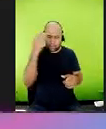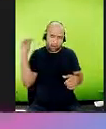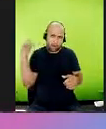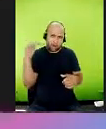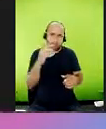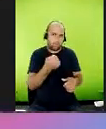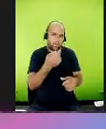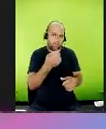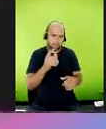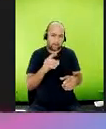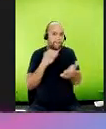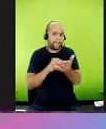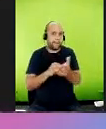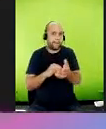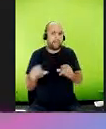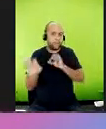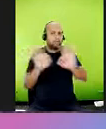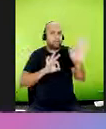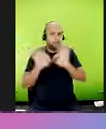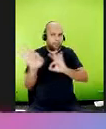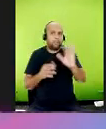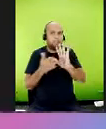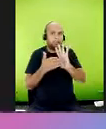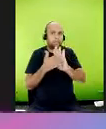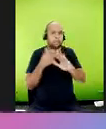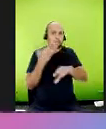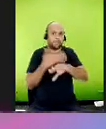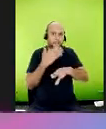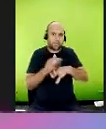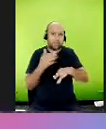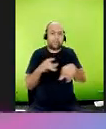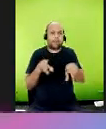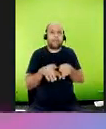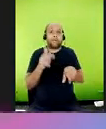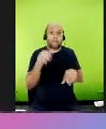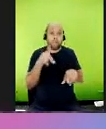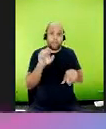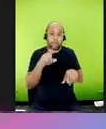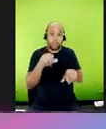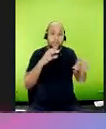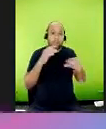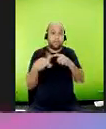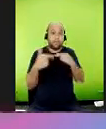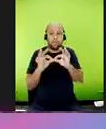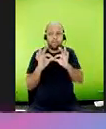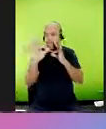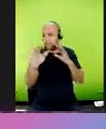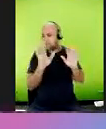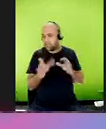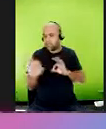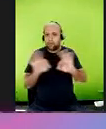tá a gente refez o programa de estágio agora ainda mais com a pandemia e trabalho virtual mas a gente já refez para